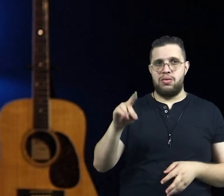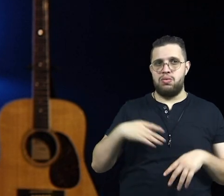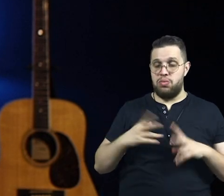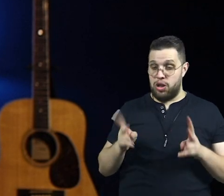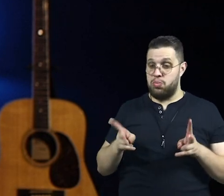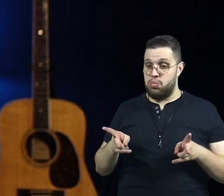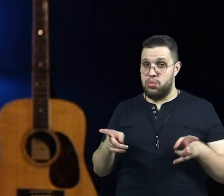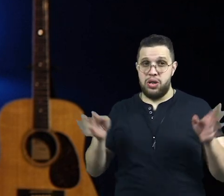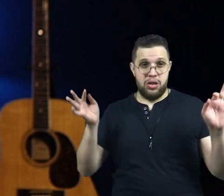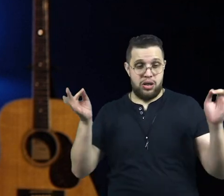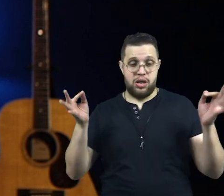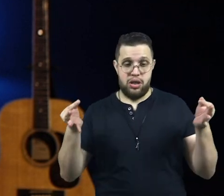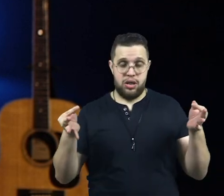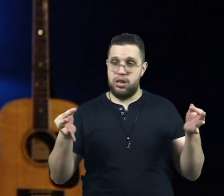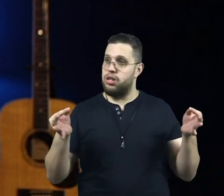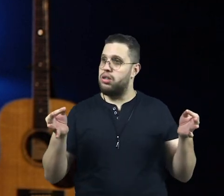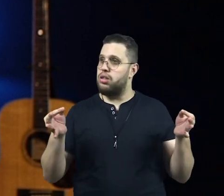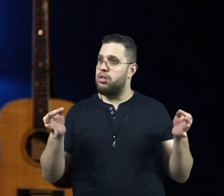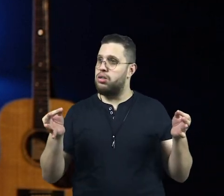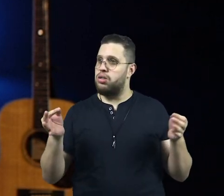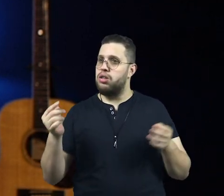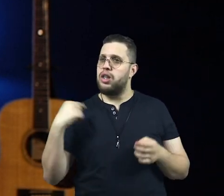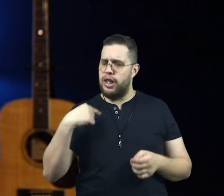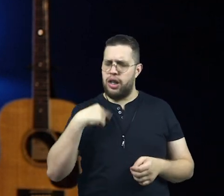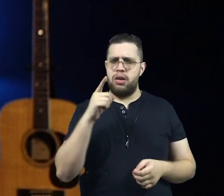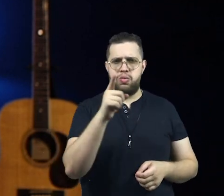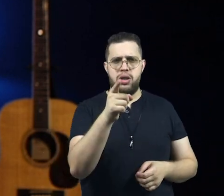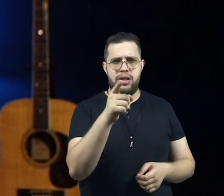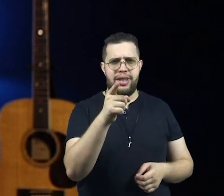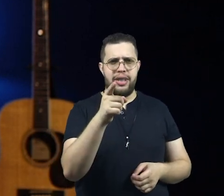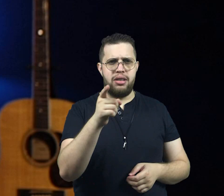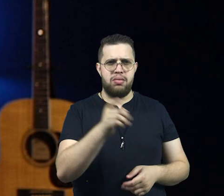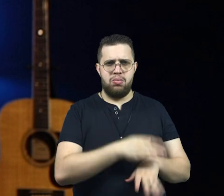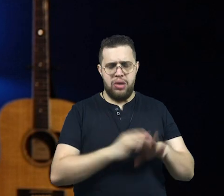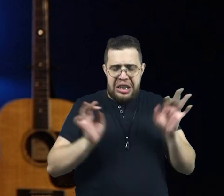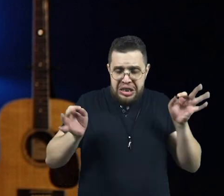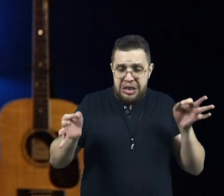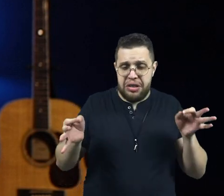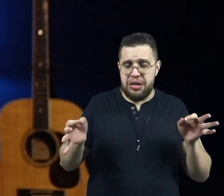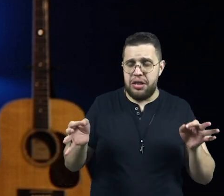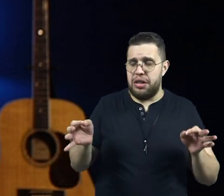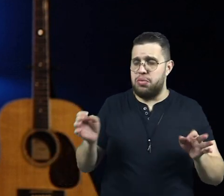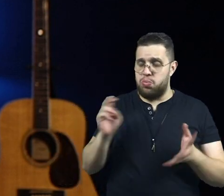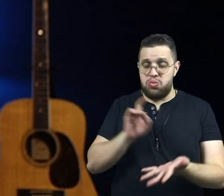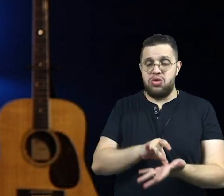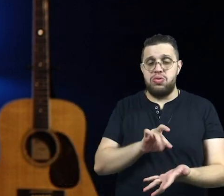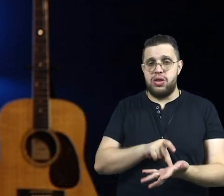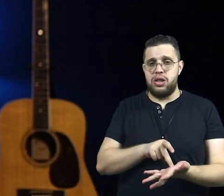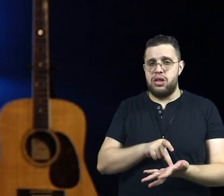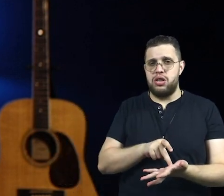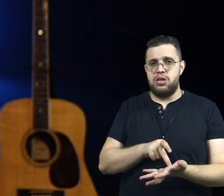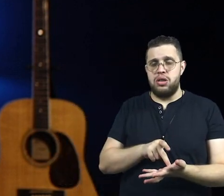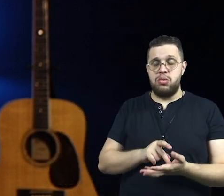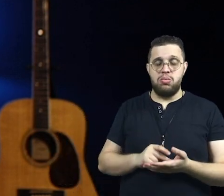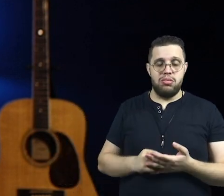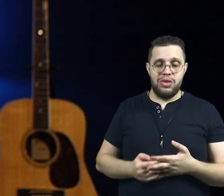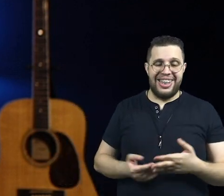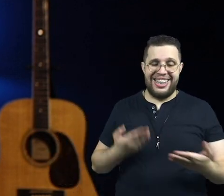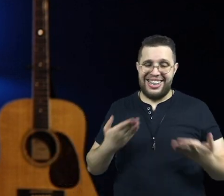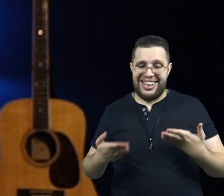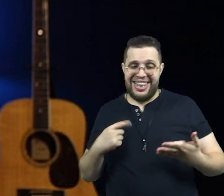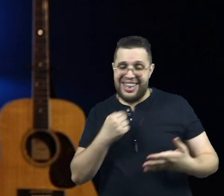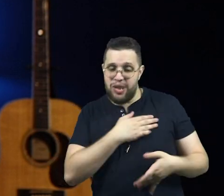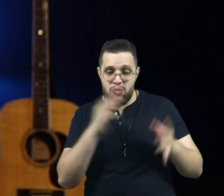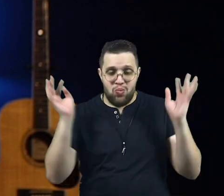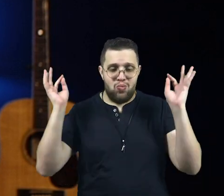sinceros, nós, conosco. Seja sincero com você mesmo. Mas será que está tudo